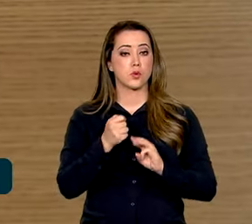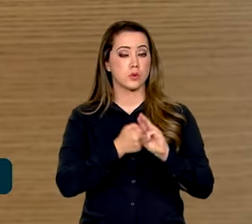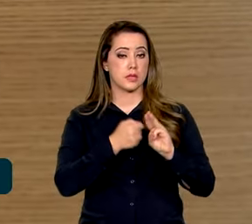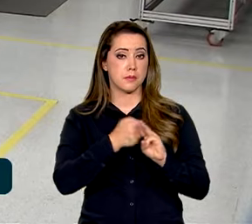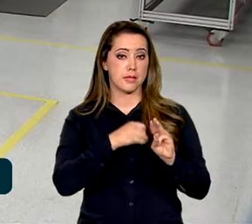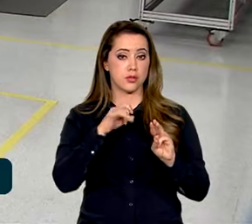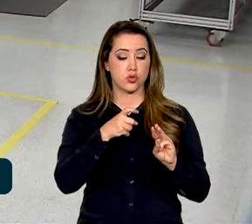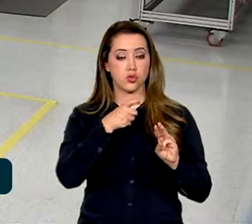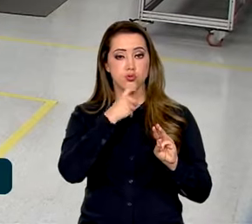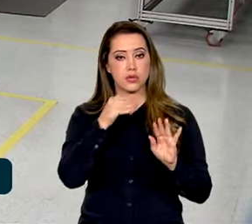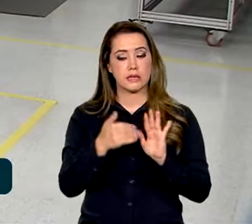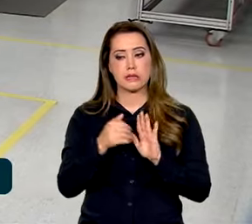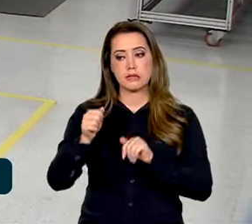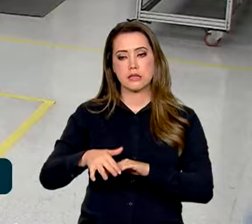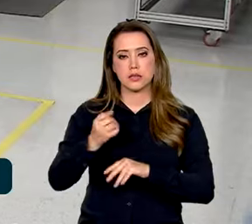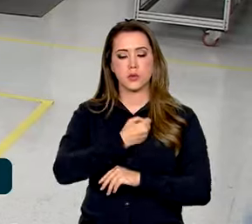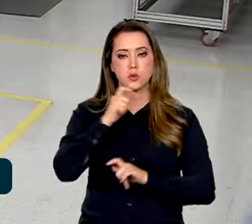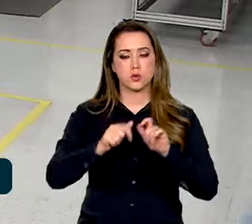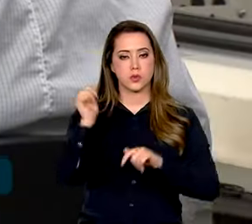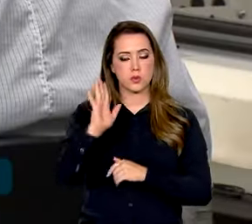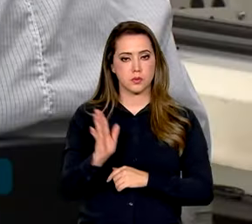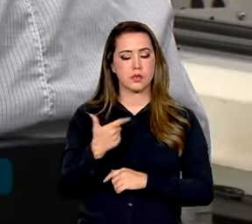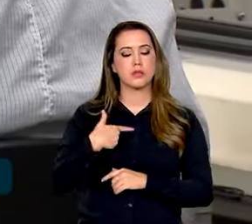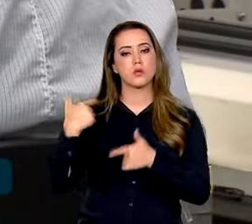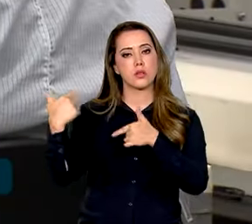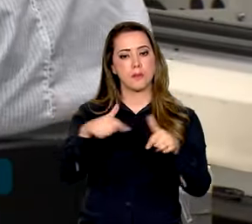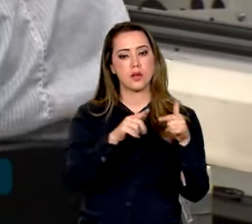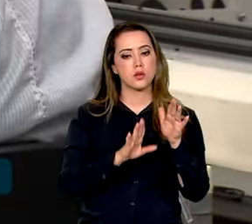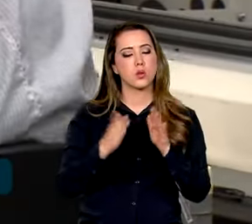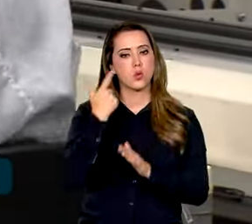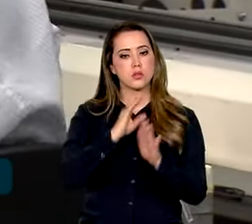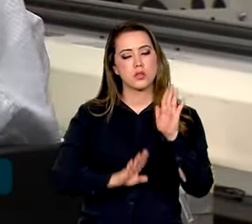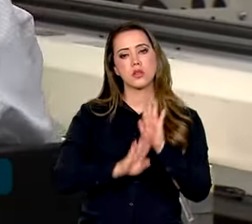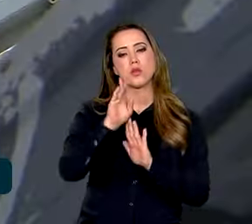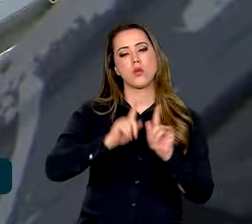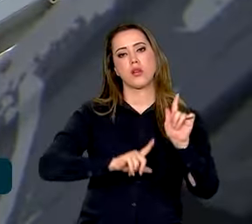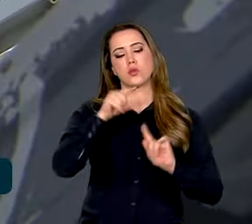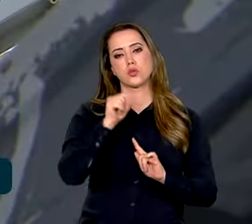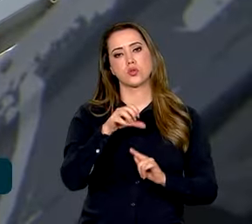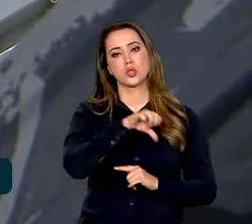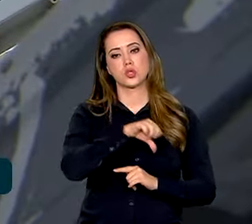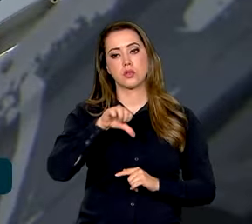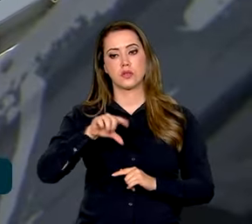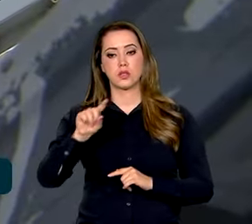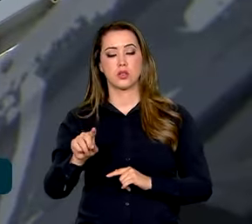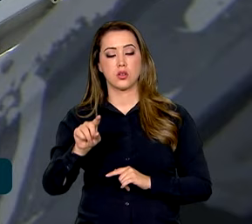a setembro, o número de brasileiros que estão ocupados atingiu um patamar recorde,